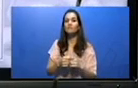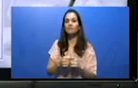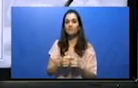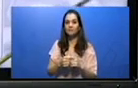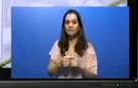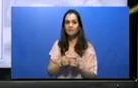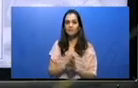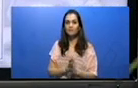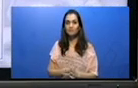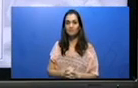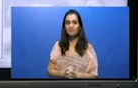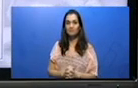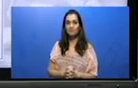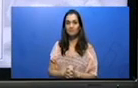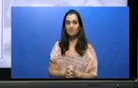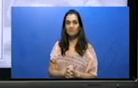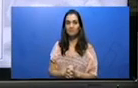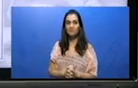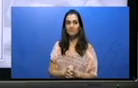do corpo.